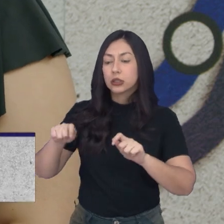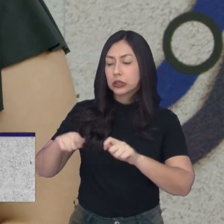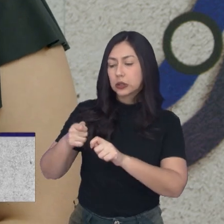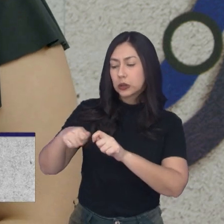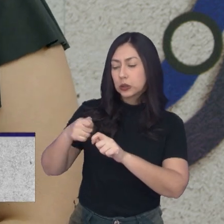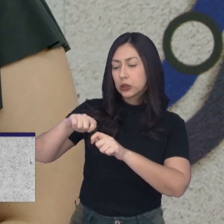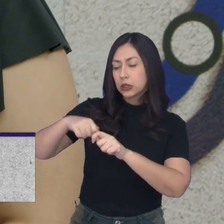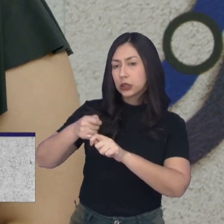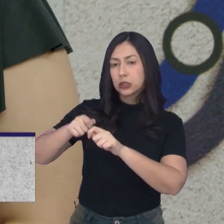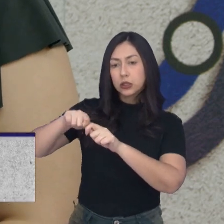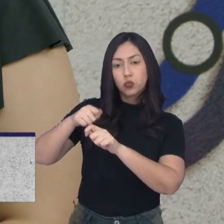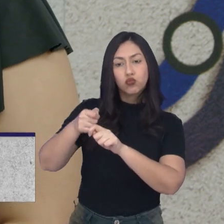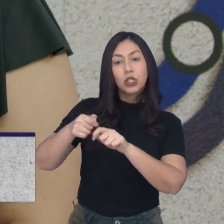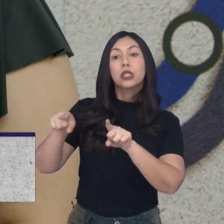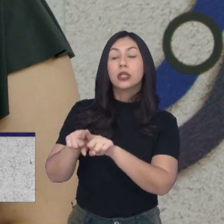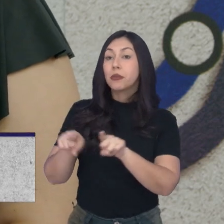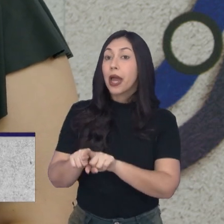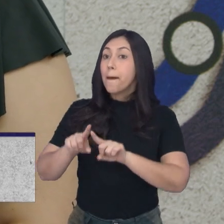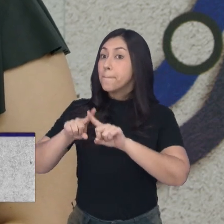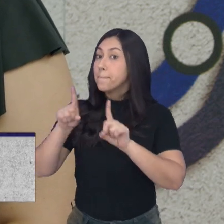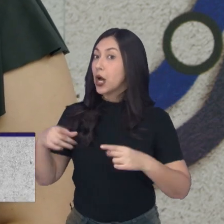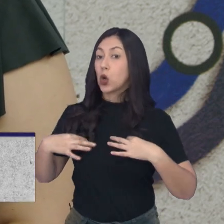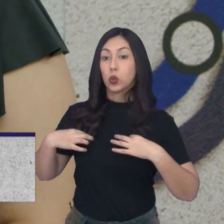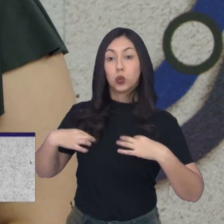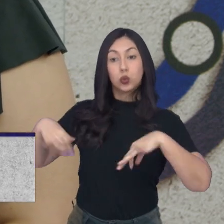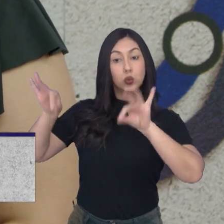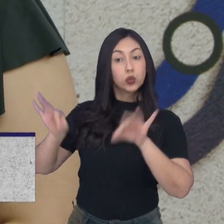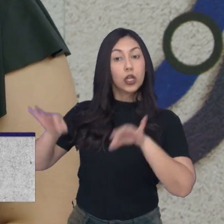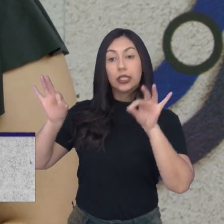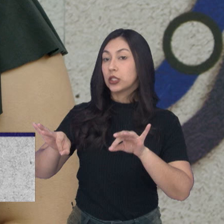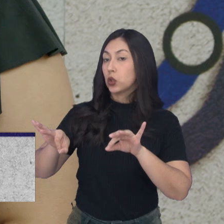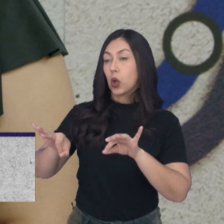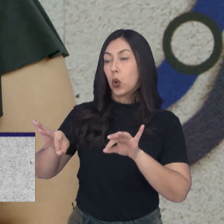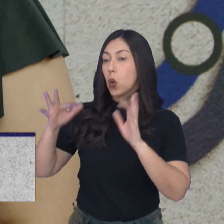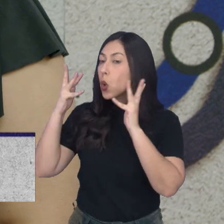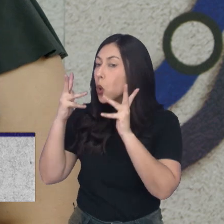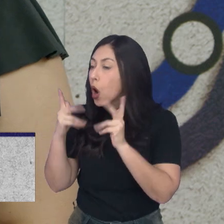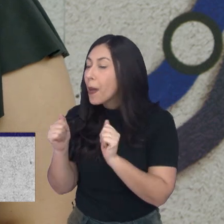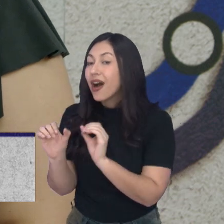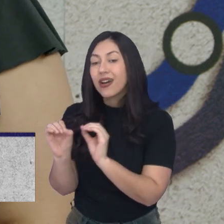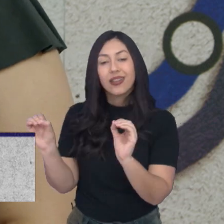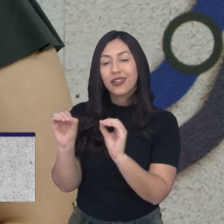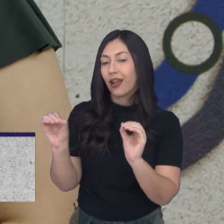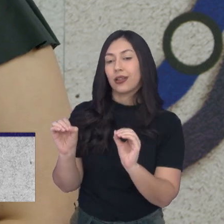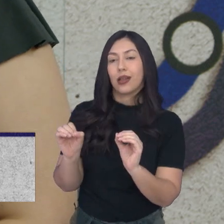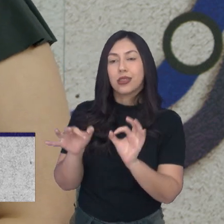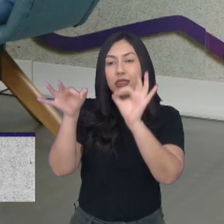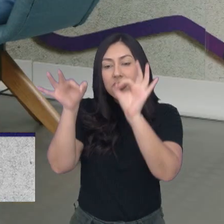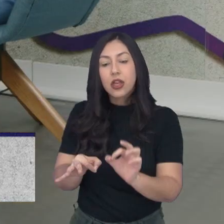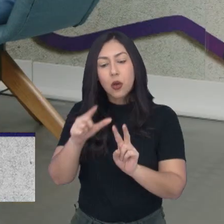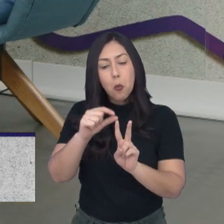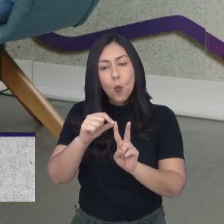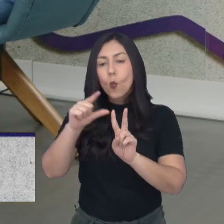que não utiliza nenhum tecido de origem animal, né, que seja tudo limpo dentro do conceito do veganismo. E